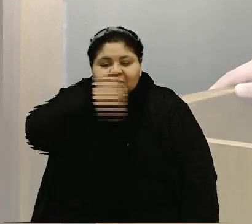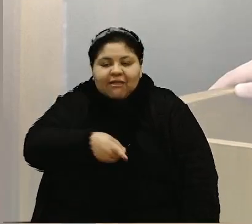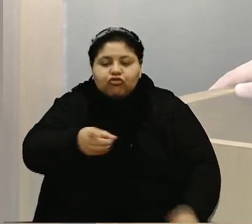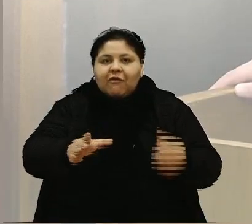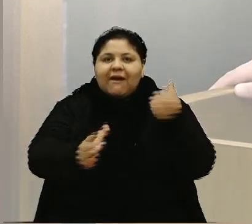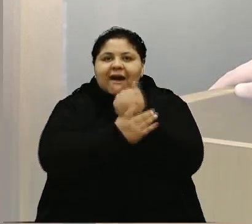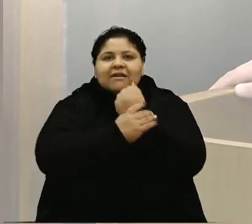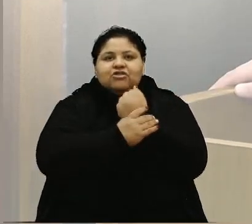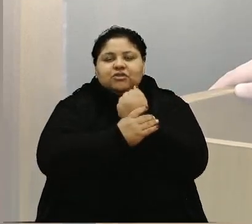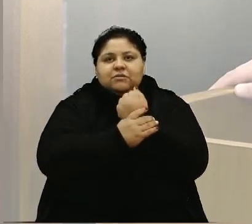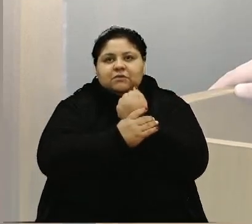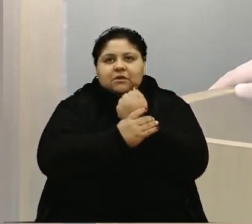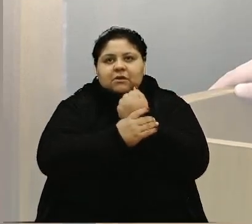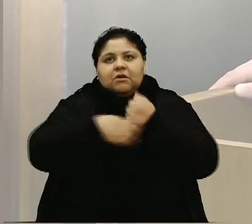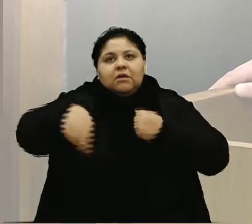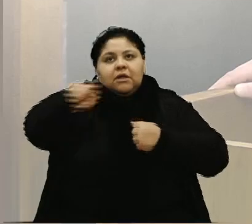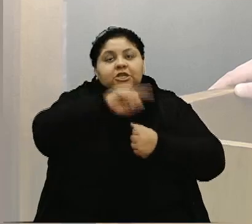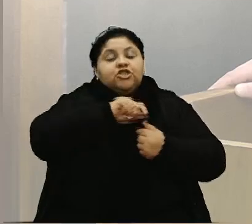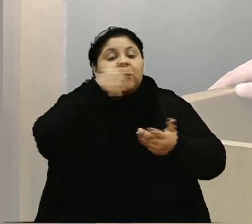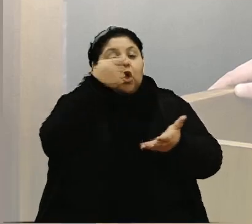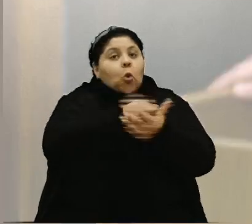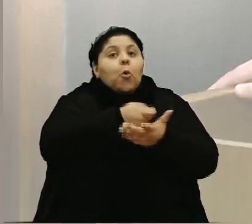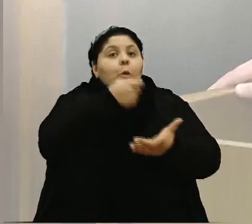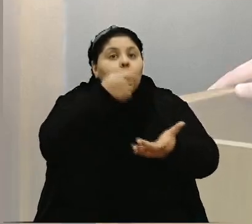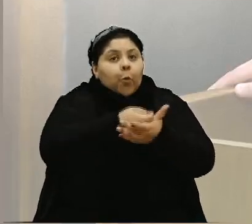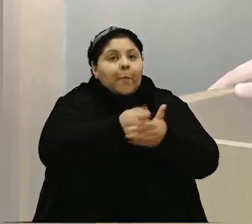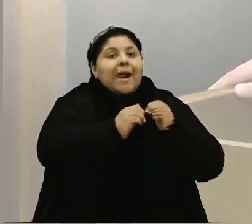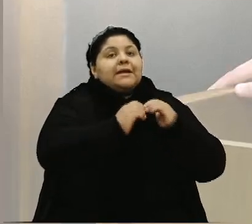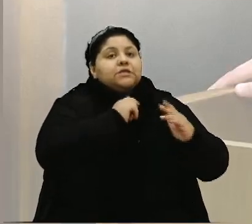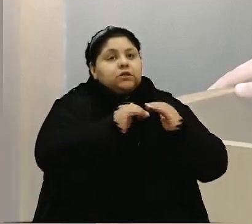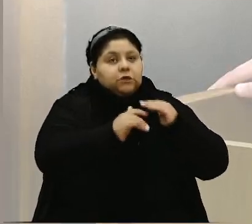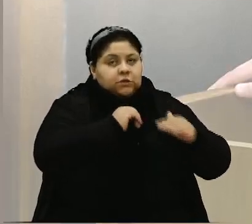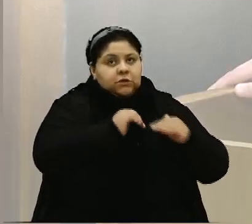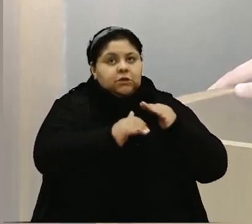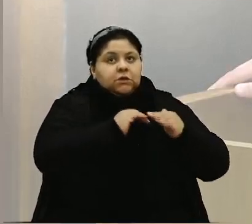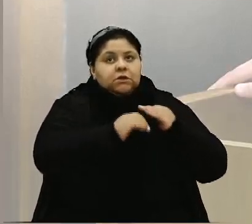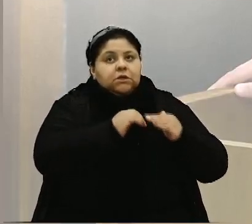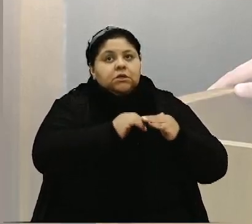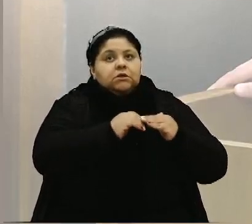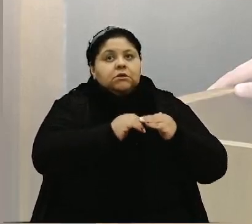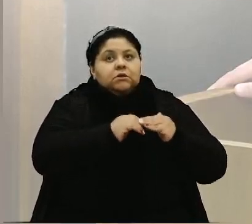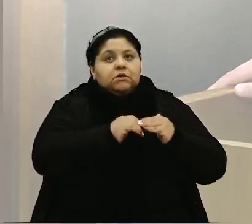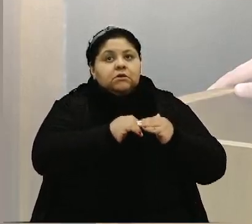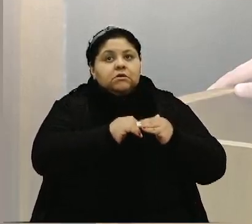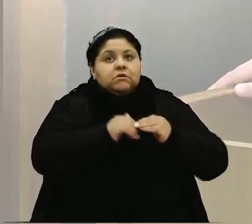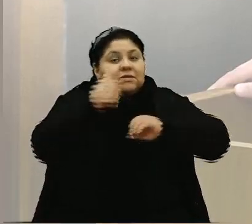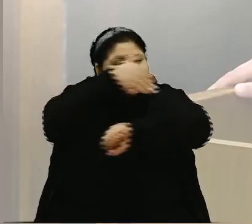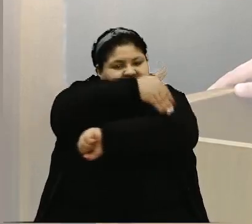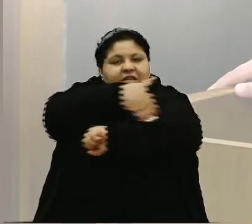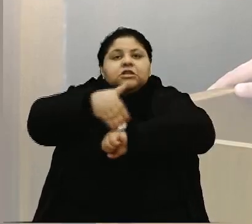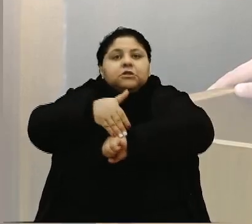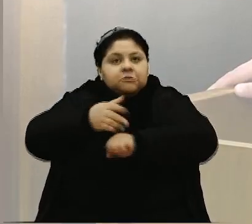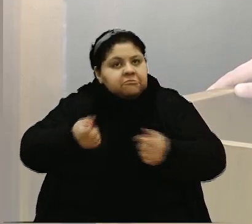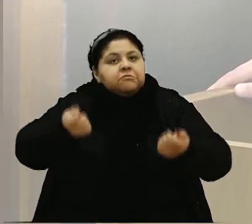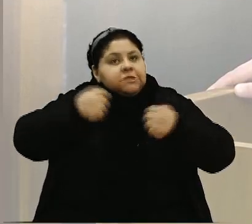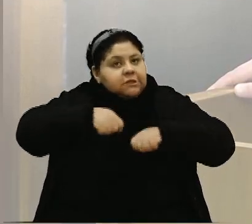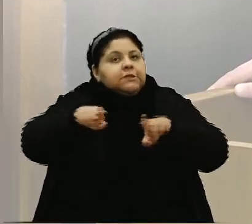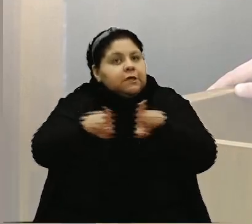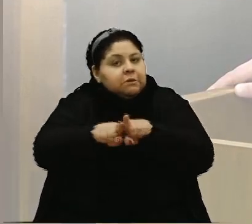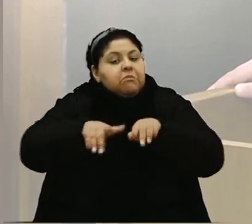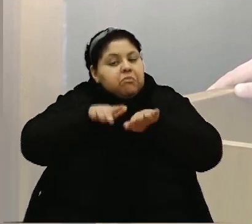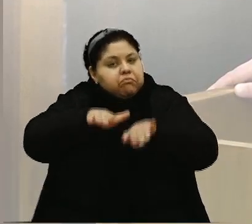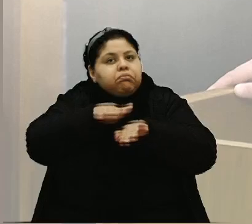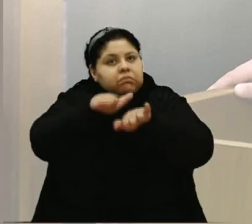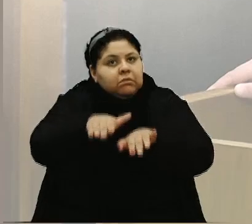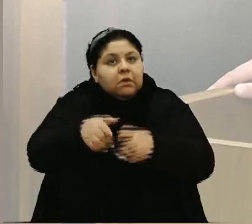garantido. E que a gente vai cobrar, que a gente vai se mobilizar, que a gente vai ocupar as ruas se for necessário. Mas